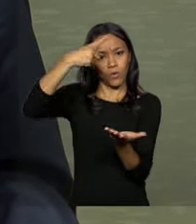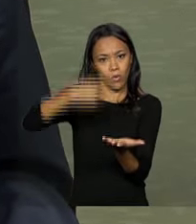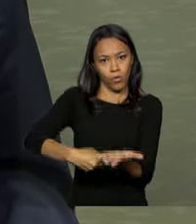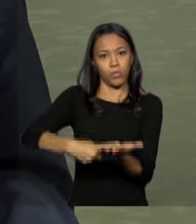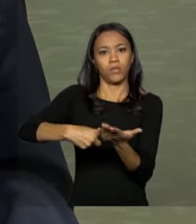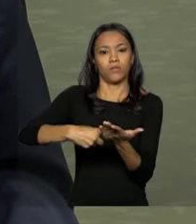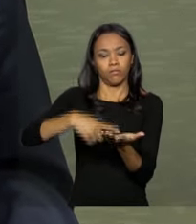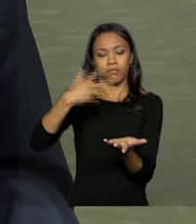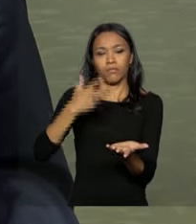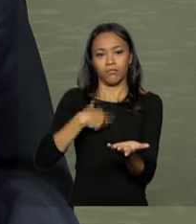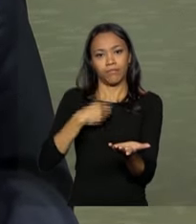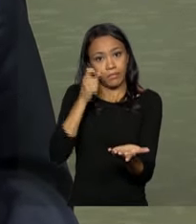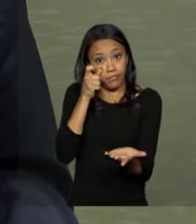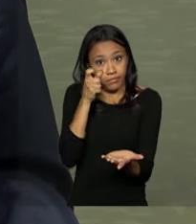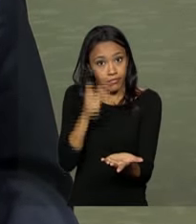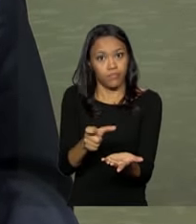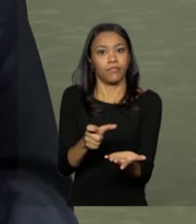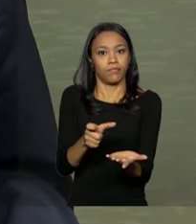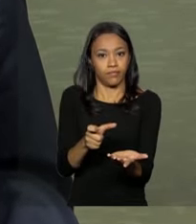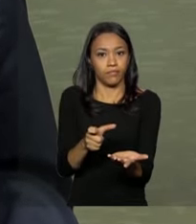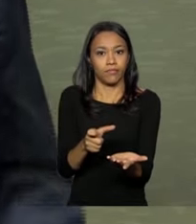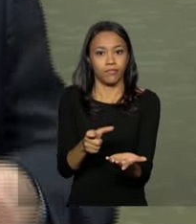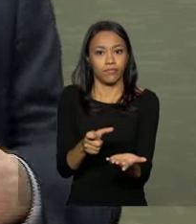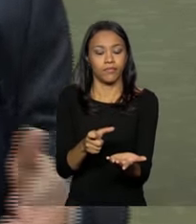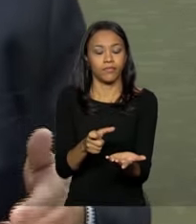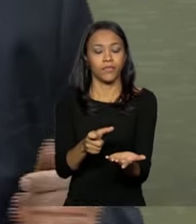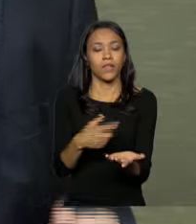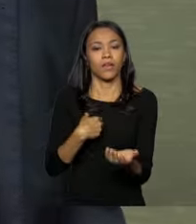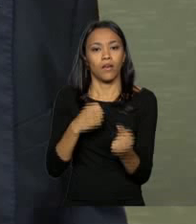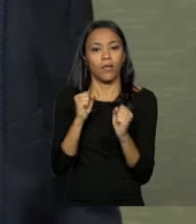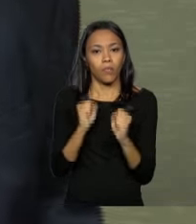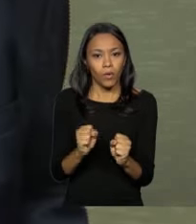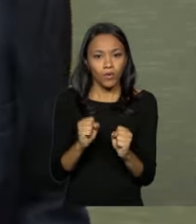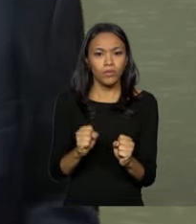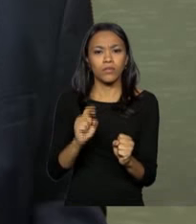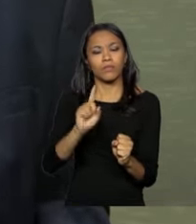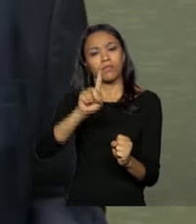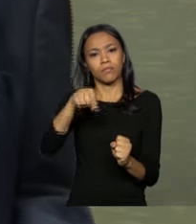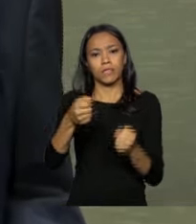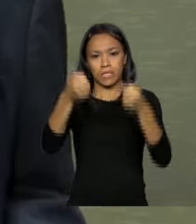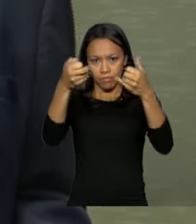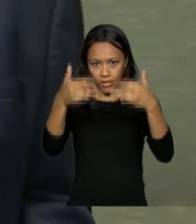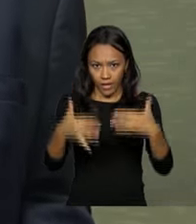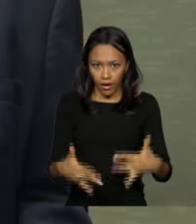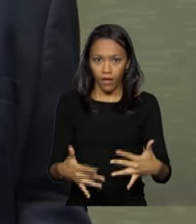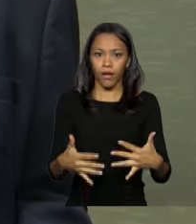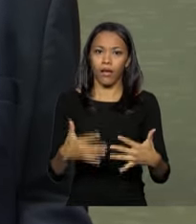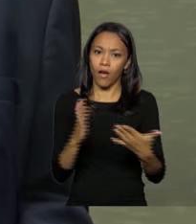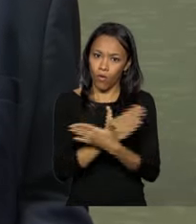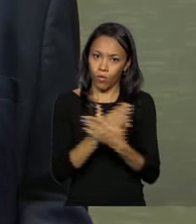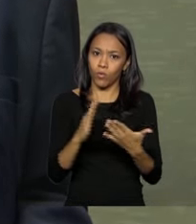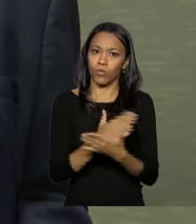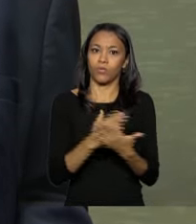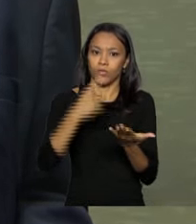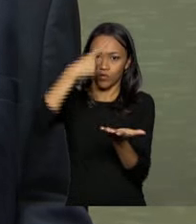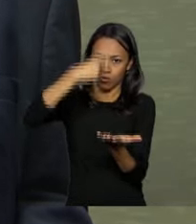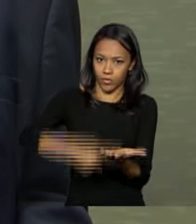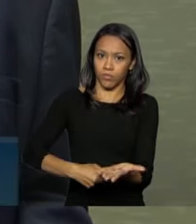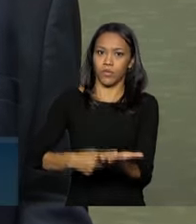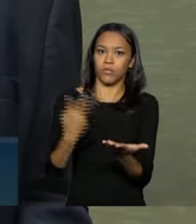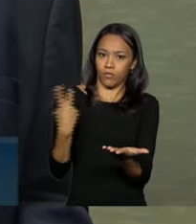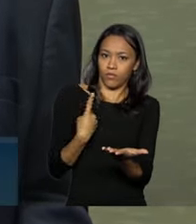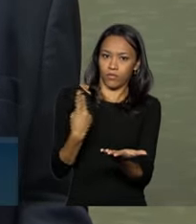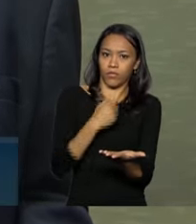alguns acordos interessantes. Eu posso dar uma explicação sobre alguns deles, mas eu acho